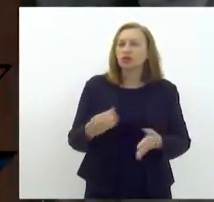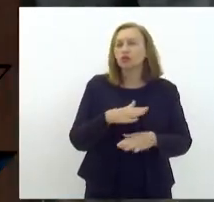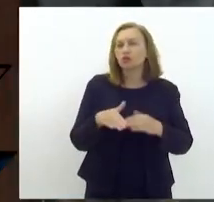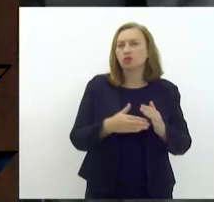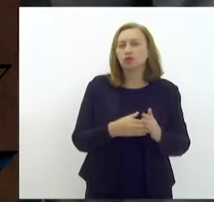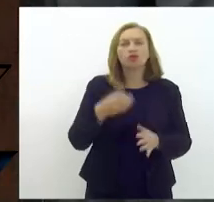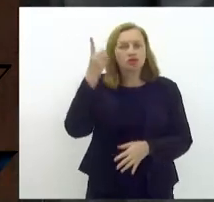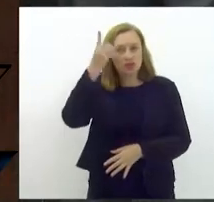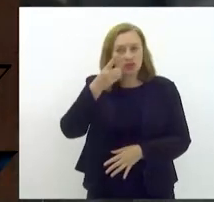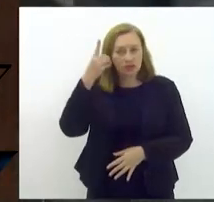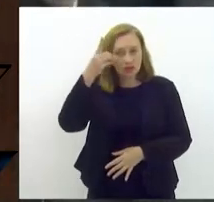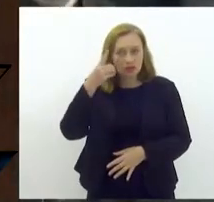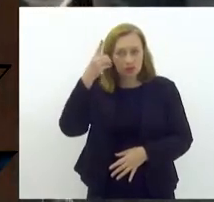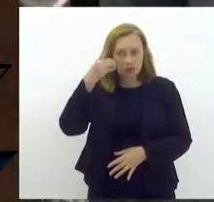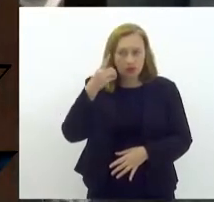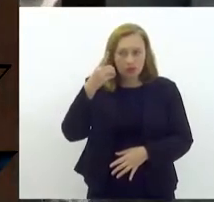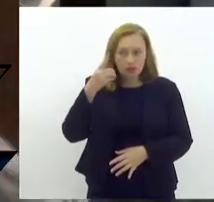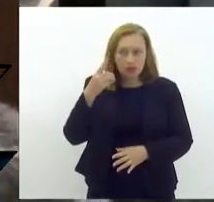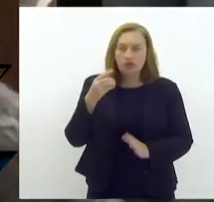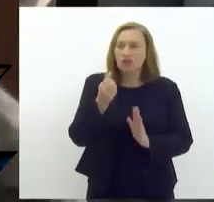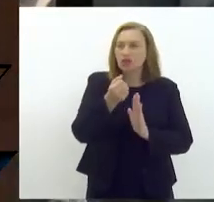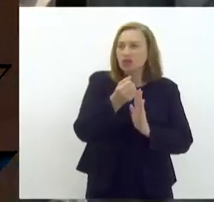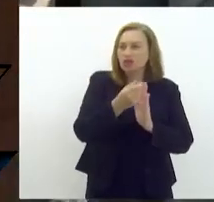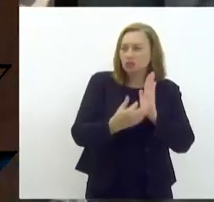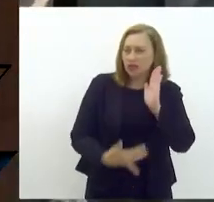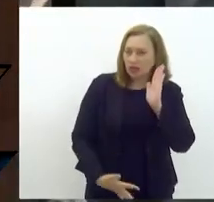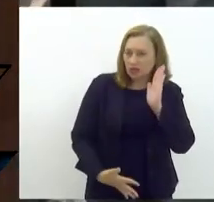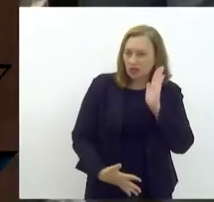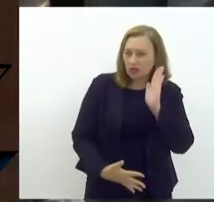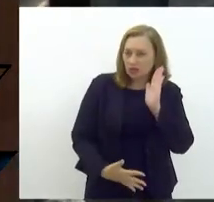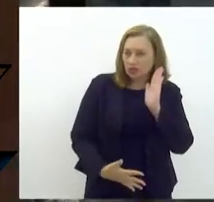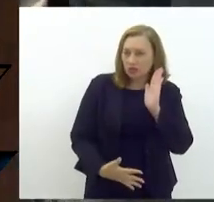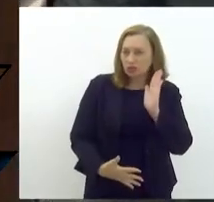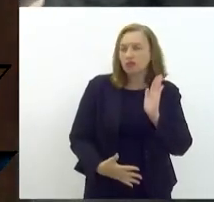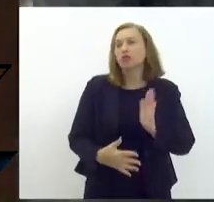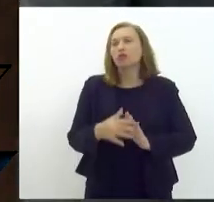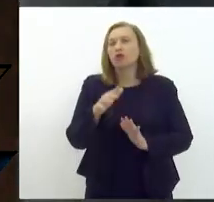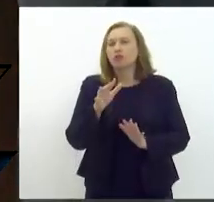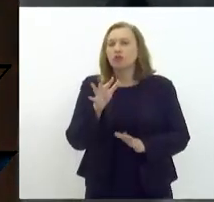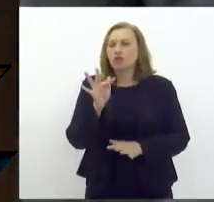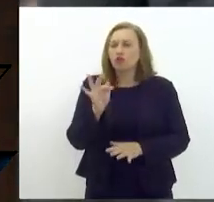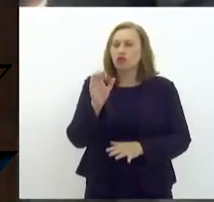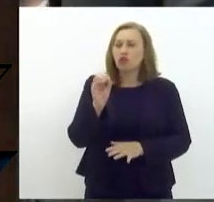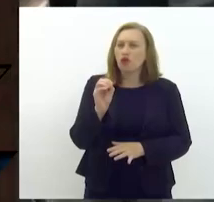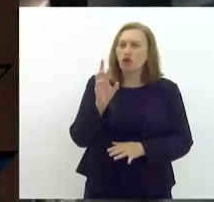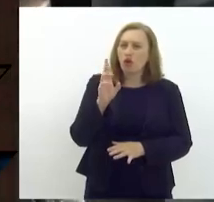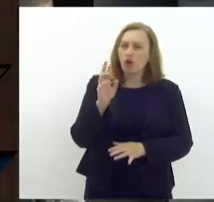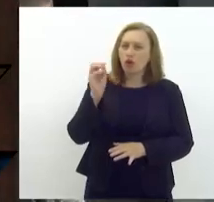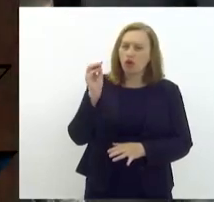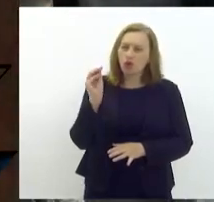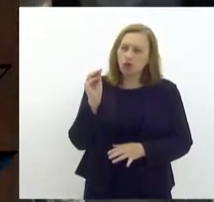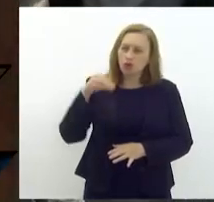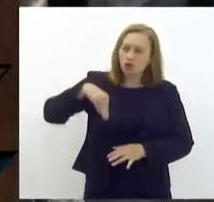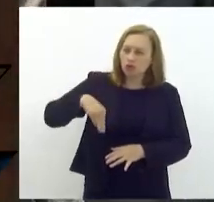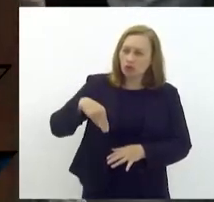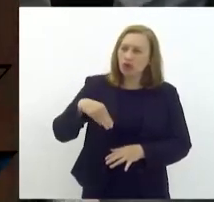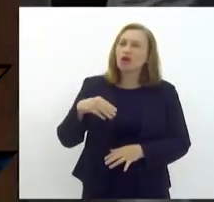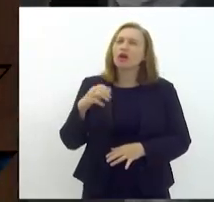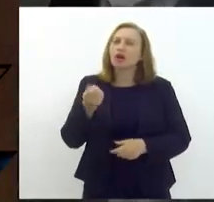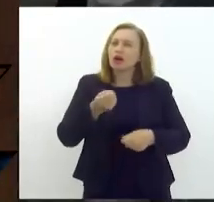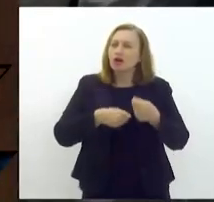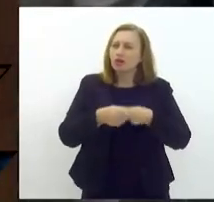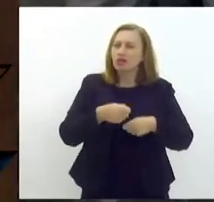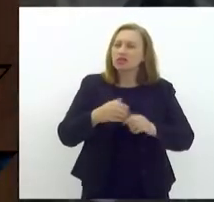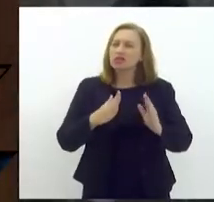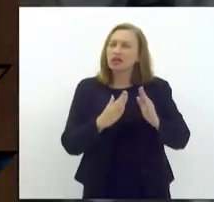um que te explicativo sobre o Fórum de desenvolvimento econômico desta casa e um boto é de presente com